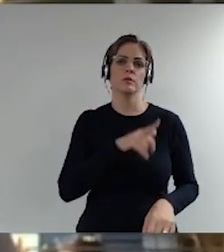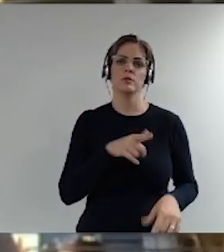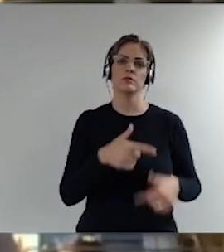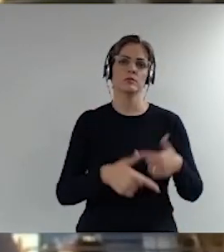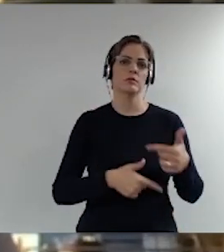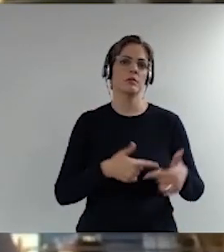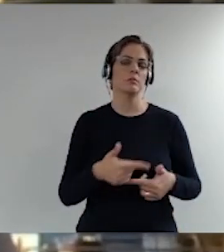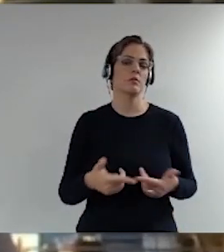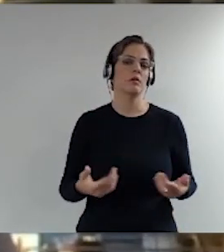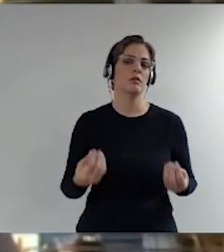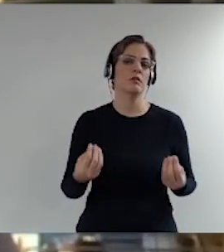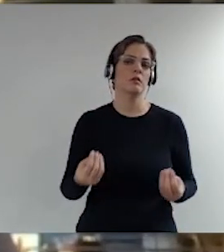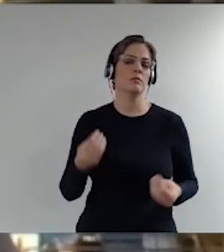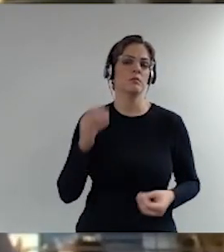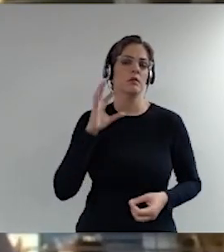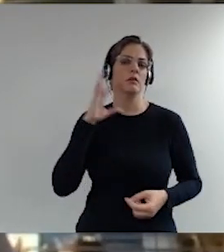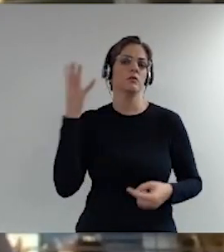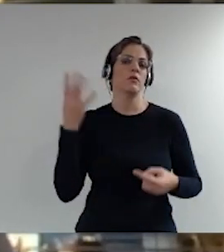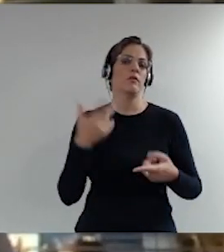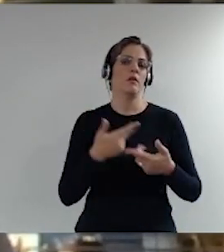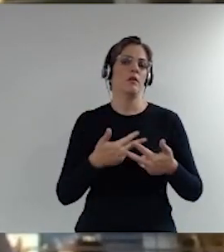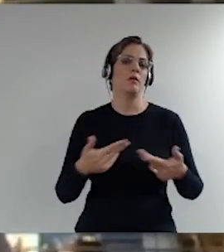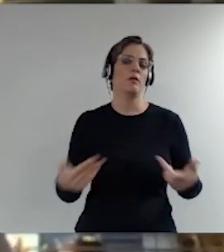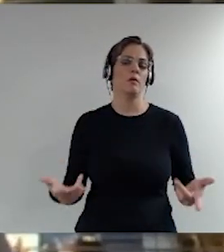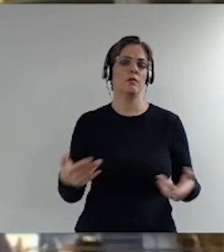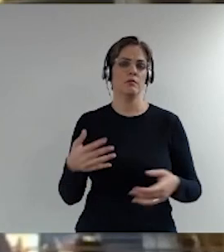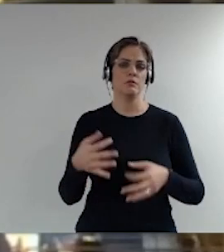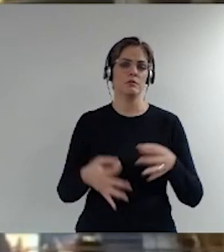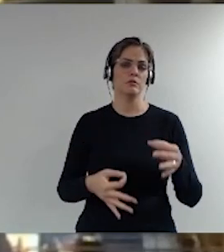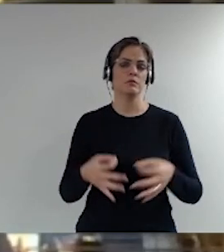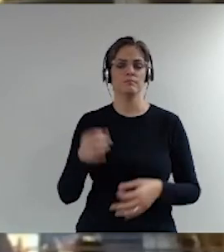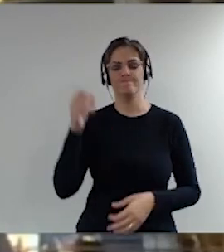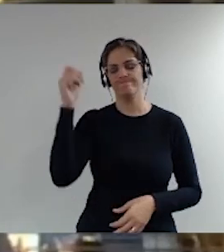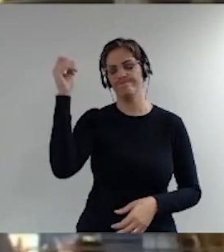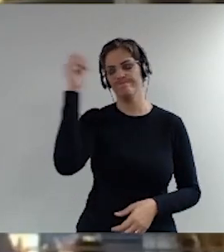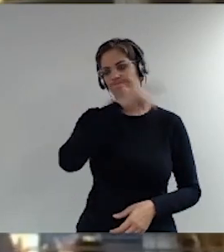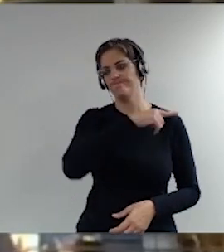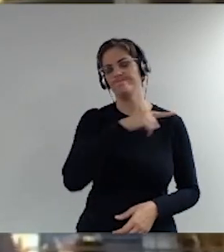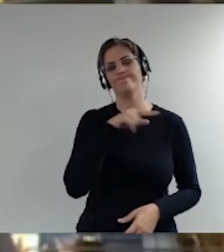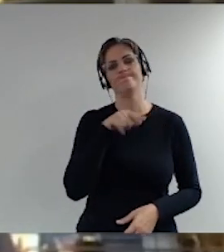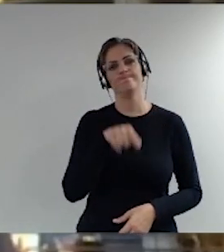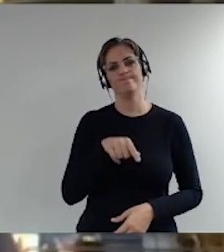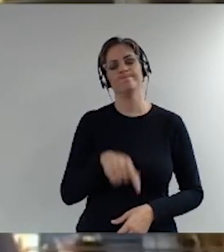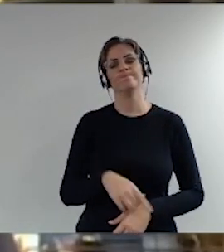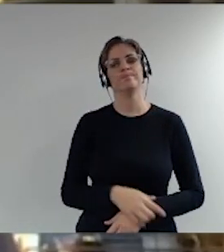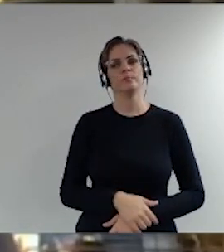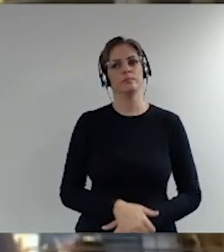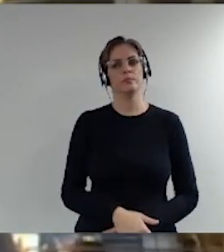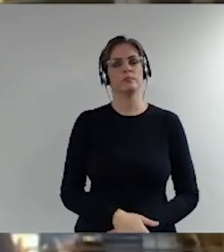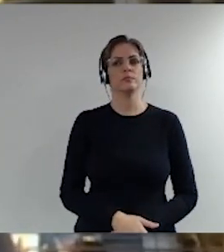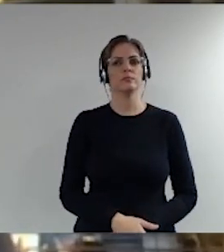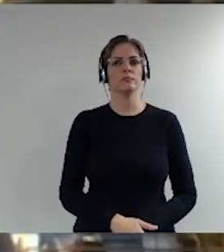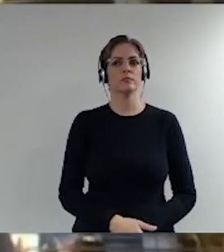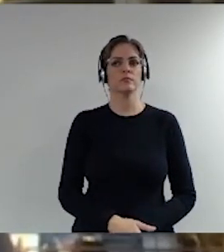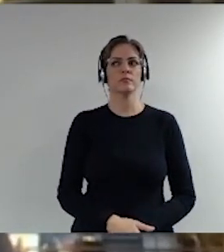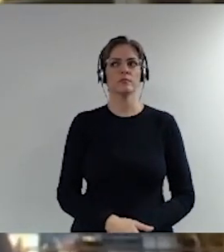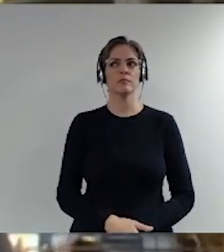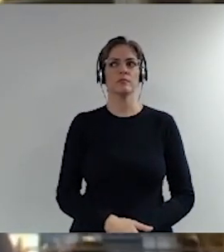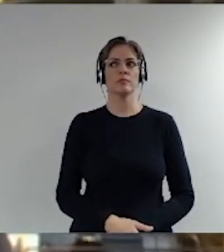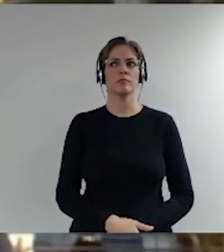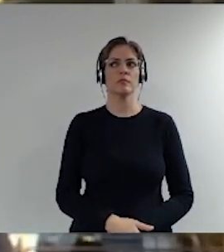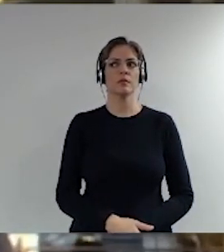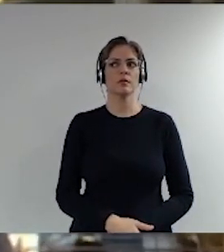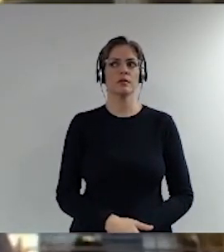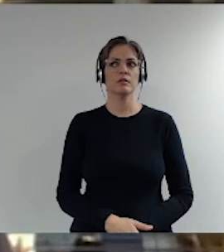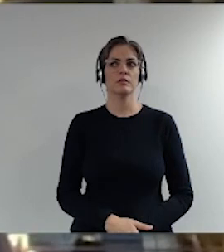diversas temáticas aí que dificultam e desafiam ainda mais esse colega advogado. E, por último,